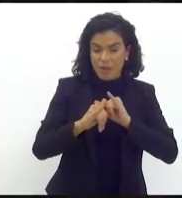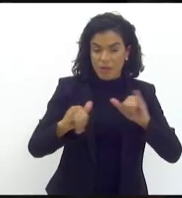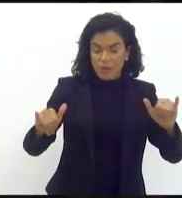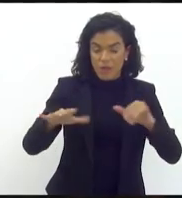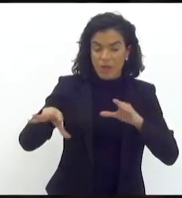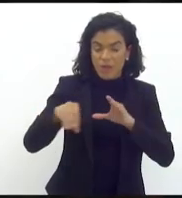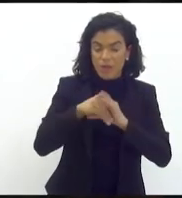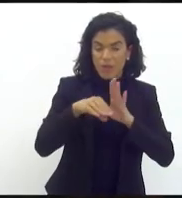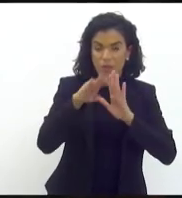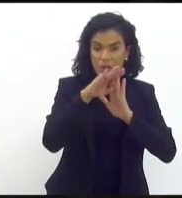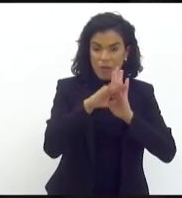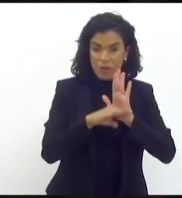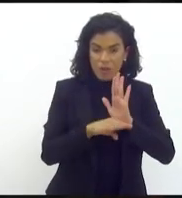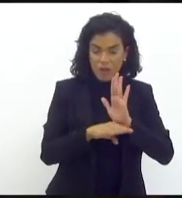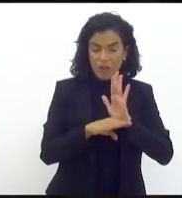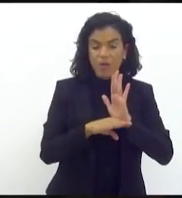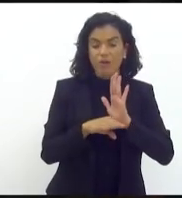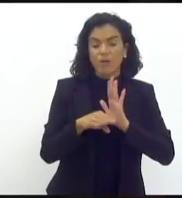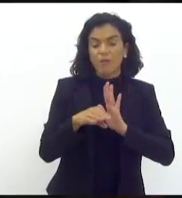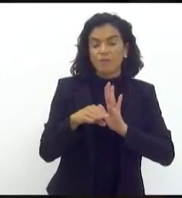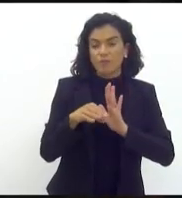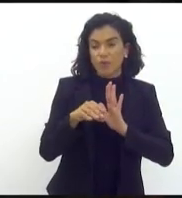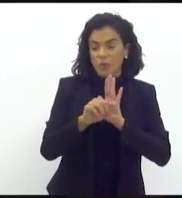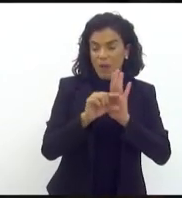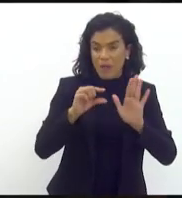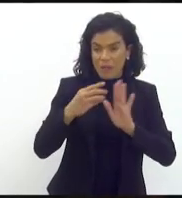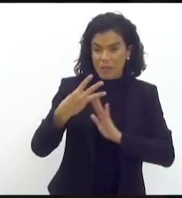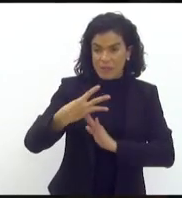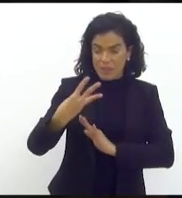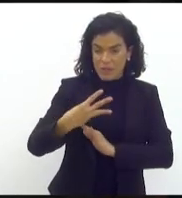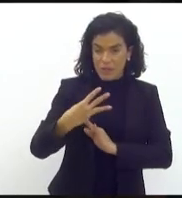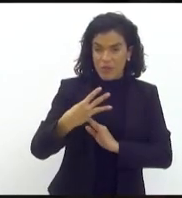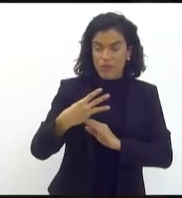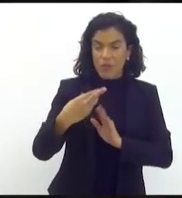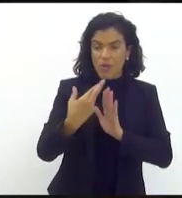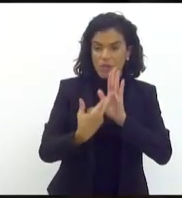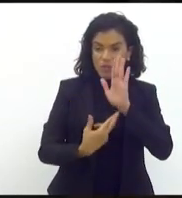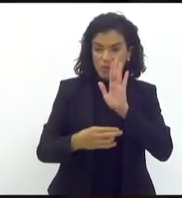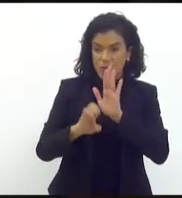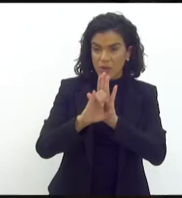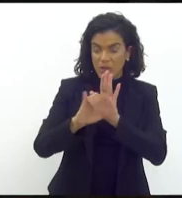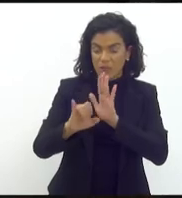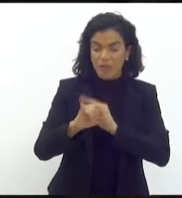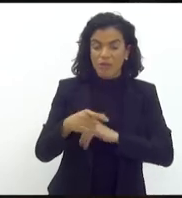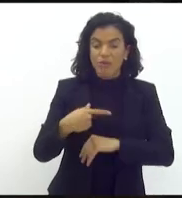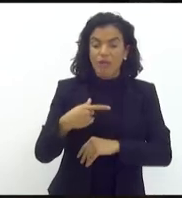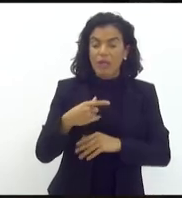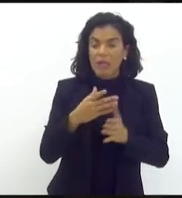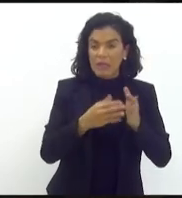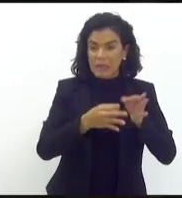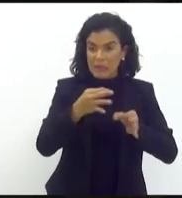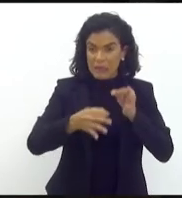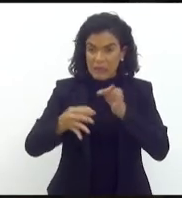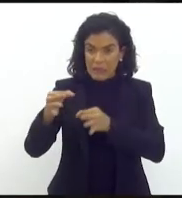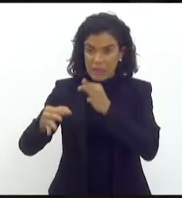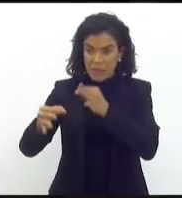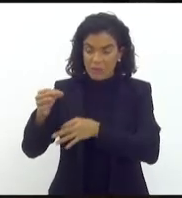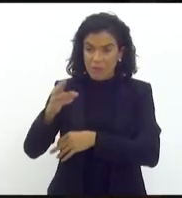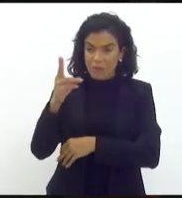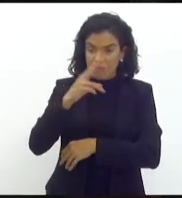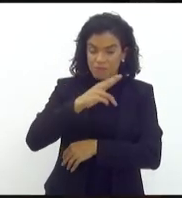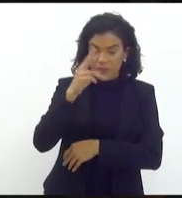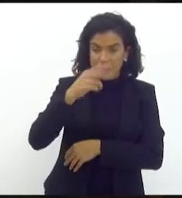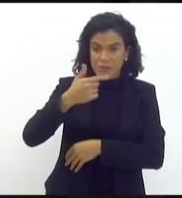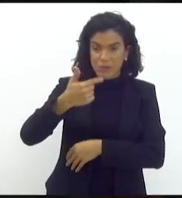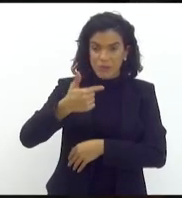incluído na ordem do dia de acordo com parágrafo terceiro do artigo 47 do Regimento Interno em tramitação ordinária em votação e